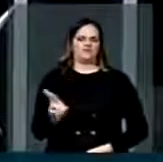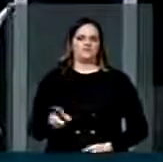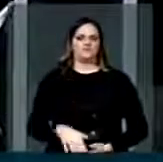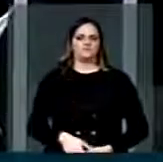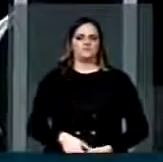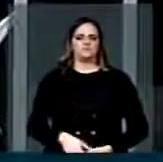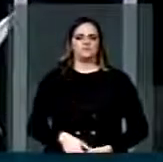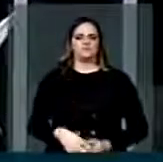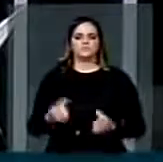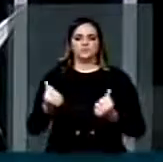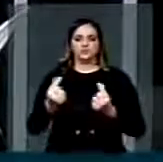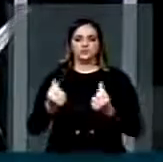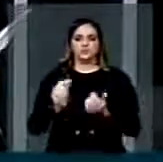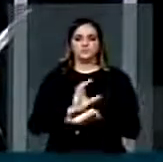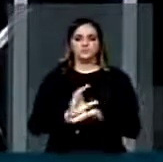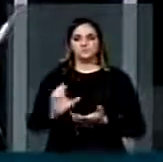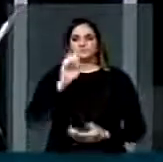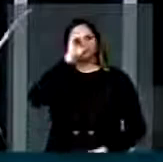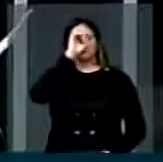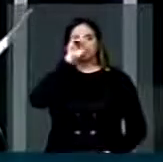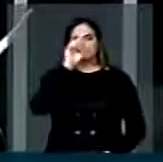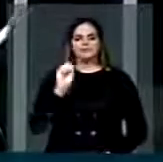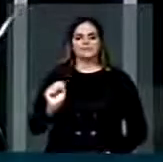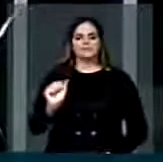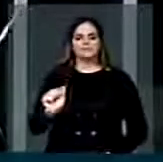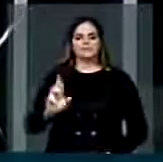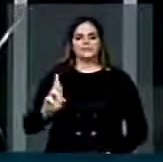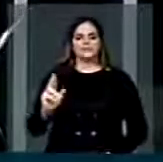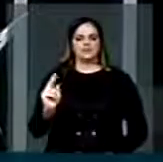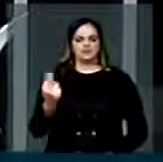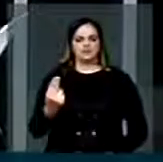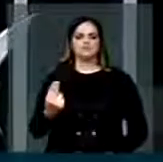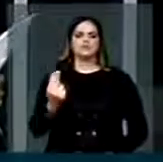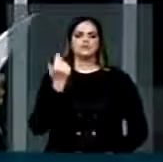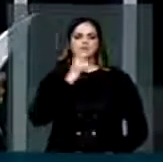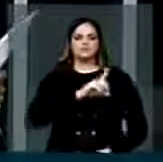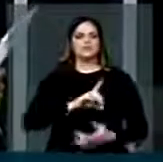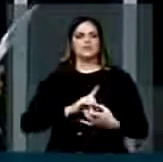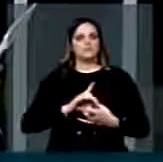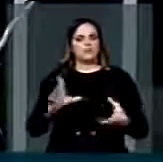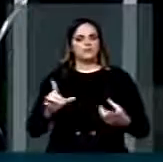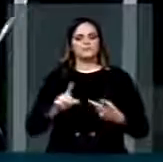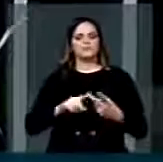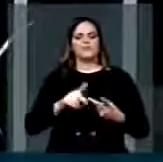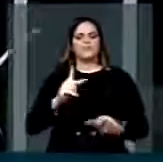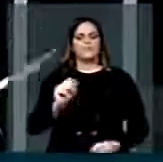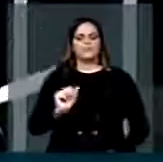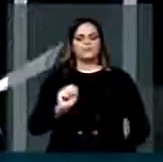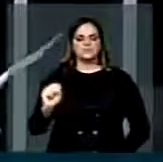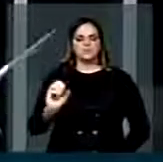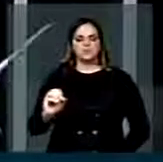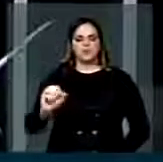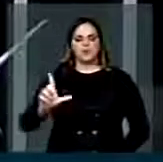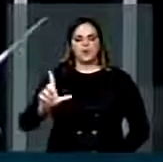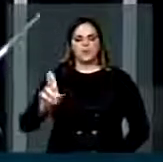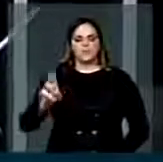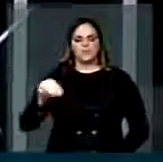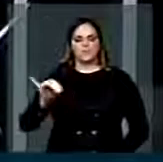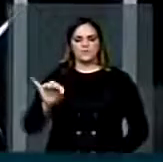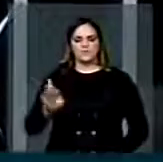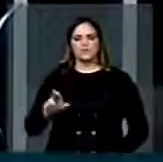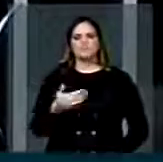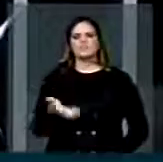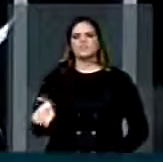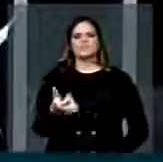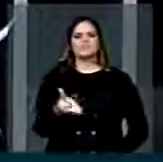De recurso para o Hospital Sara Kubitschek, por exemplo, o governo não empenhou. Para Passo do Lumiar, onde moro, perdemos 600